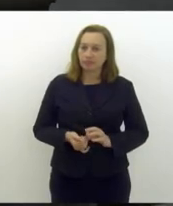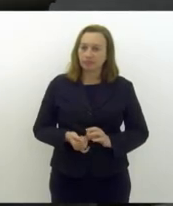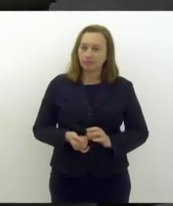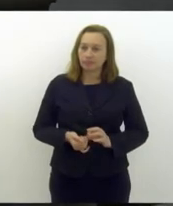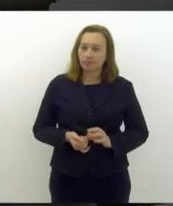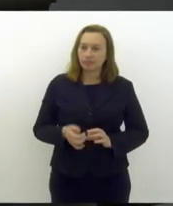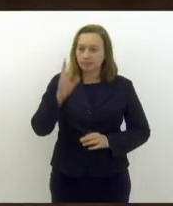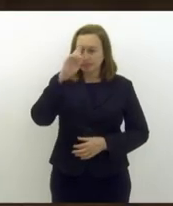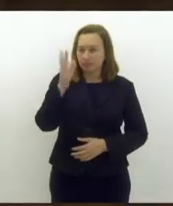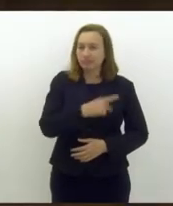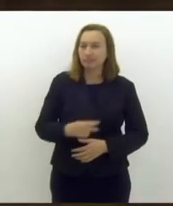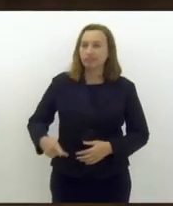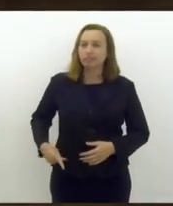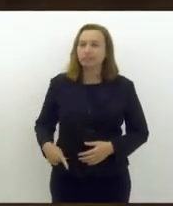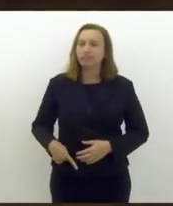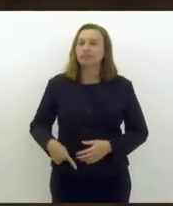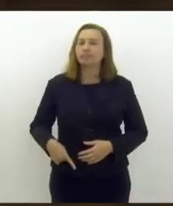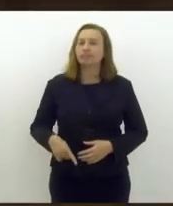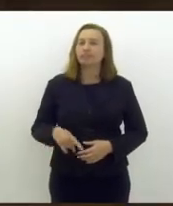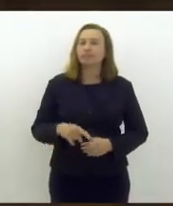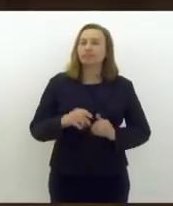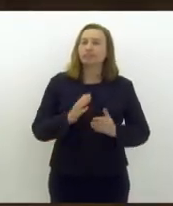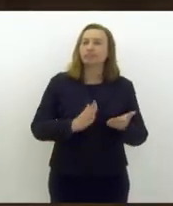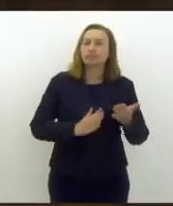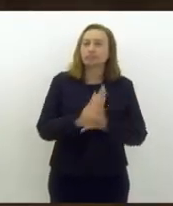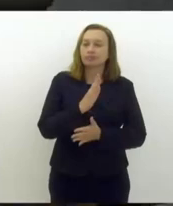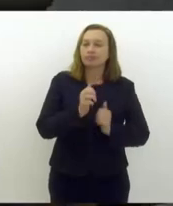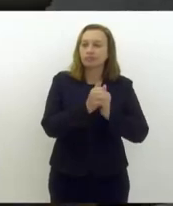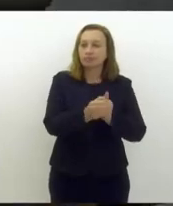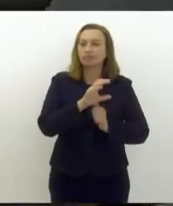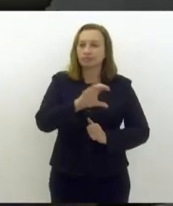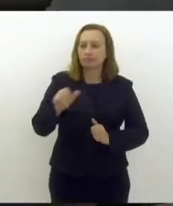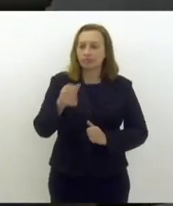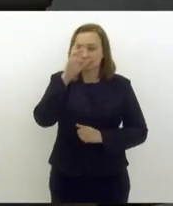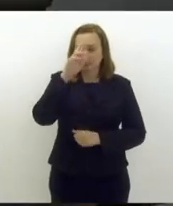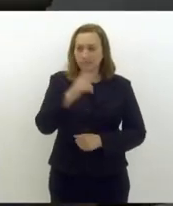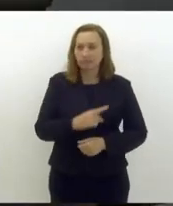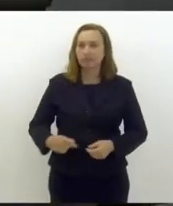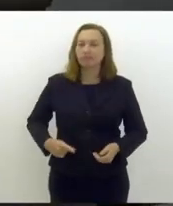senhor presidente parecer é favorável acompanhando parecendo CJ